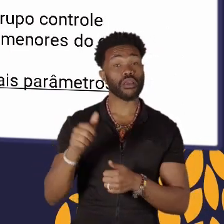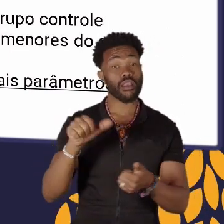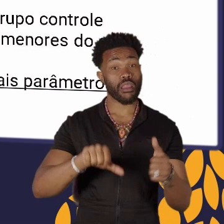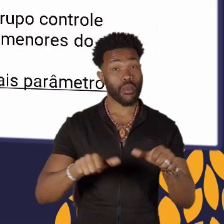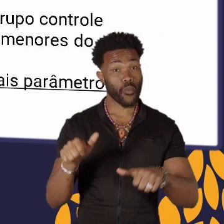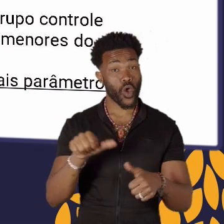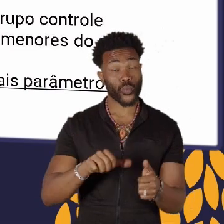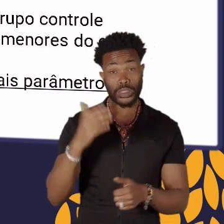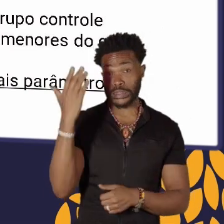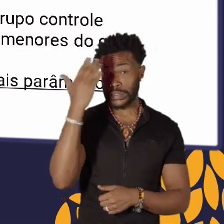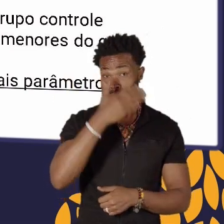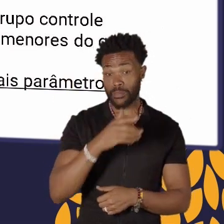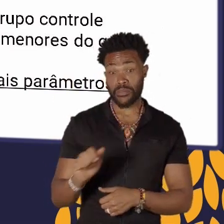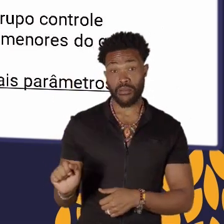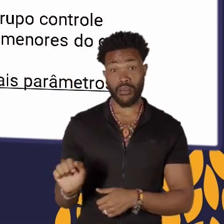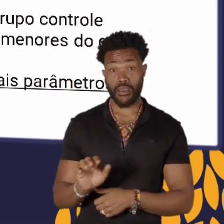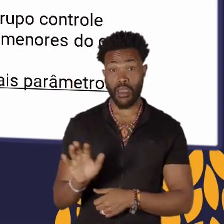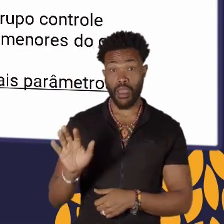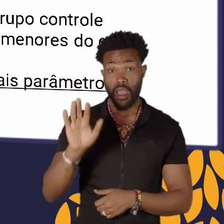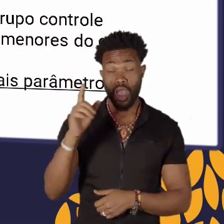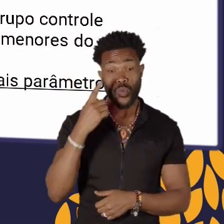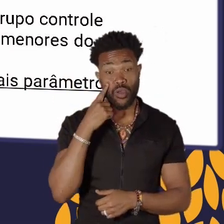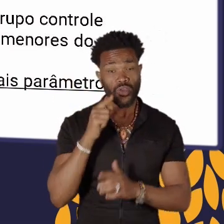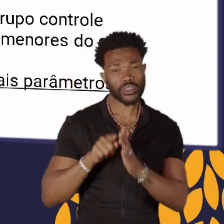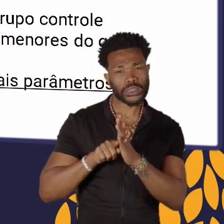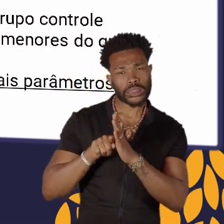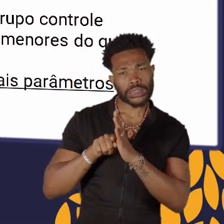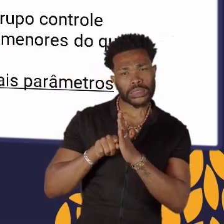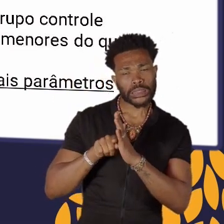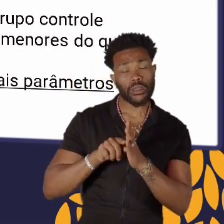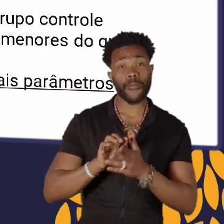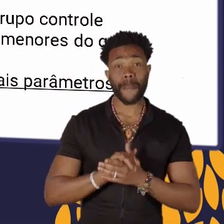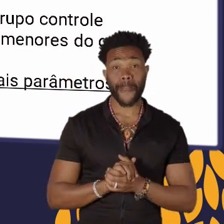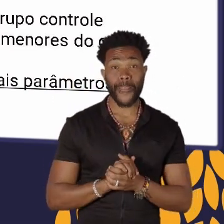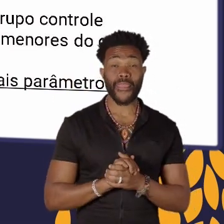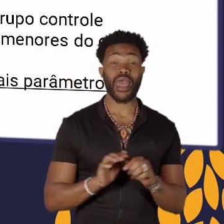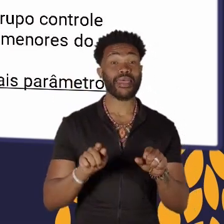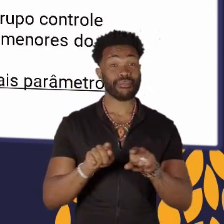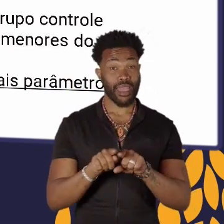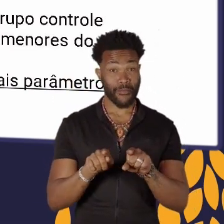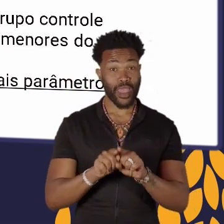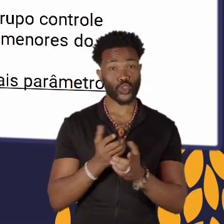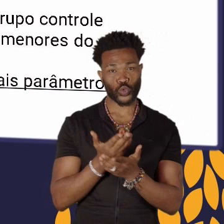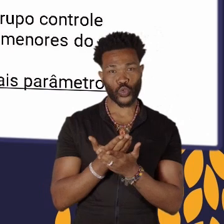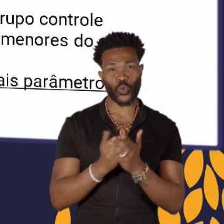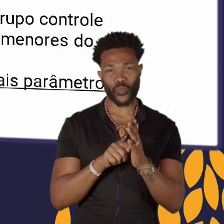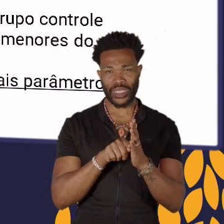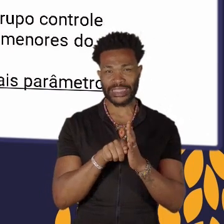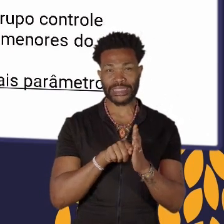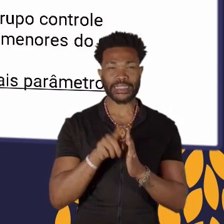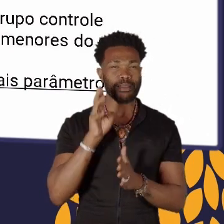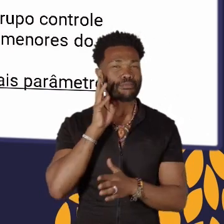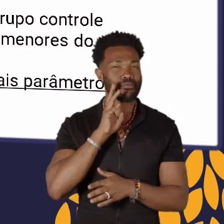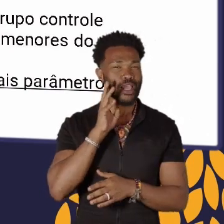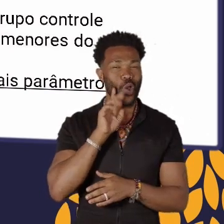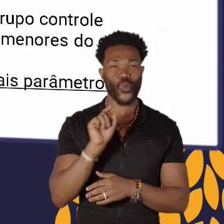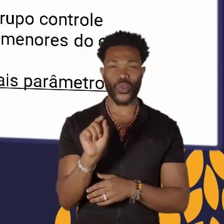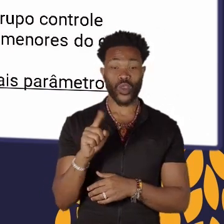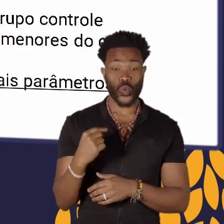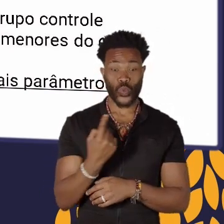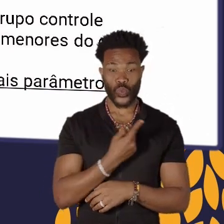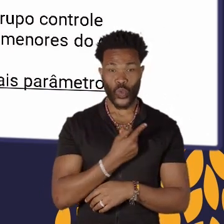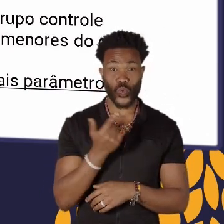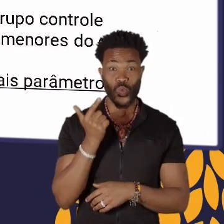esses exames que são custosos para você checar e tal. E no caso do nosso estudo foi muito legal, porque a gente